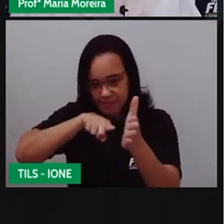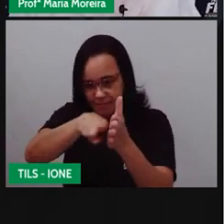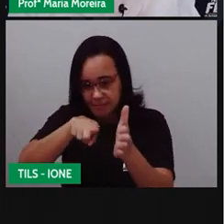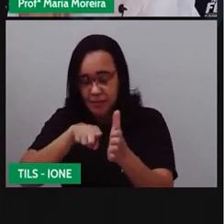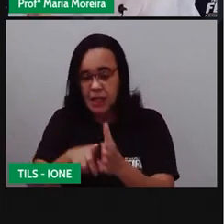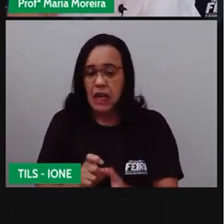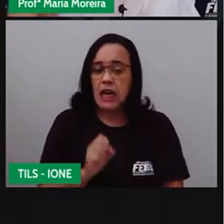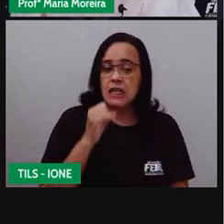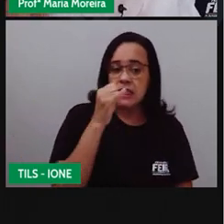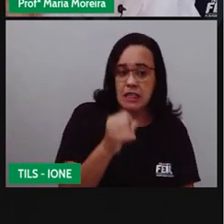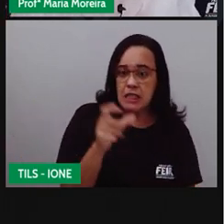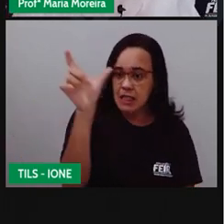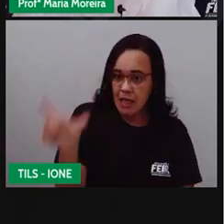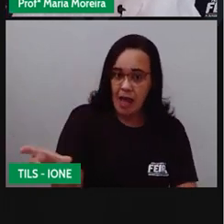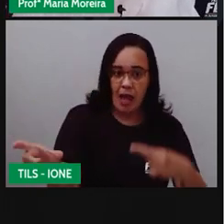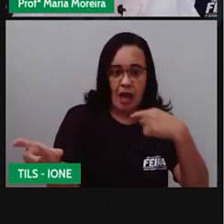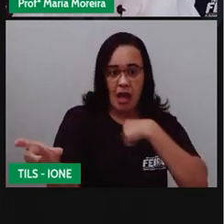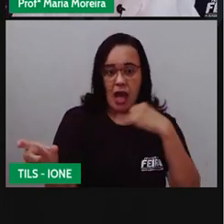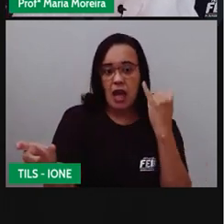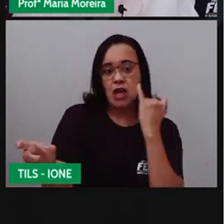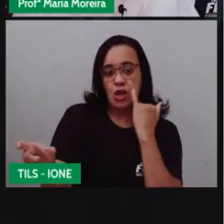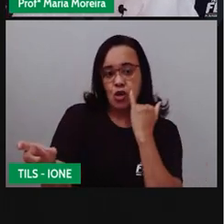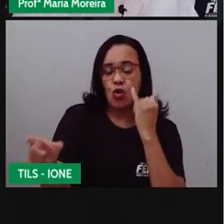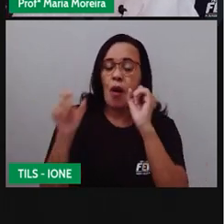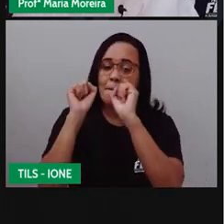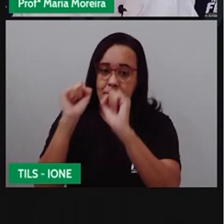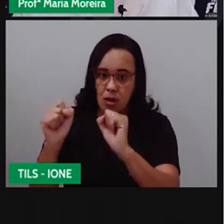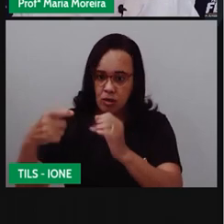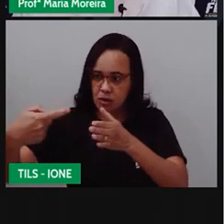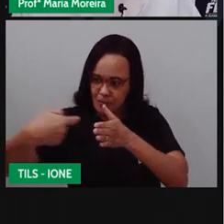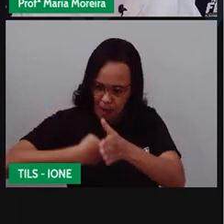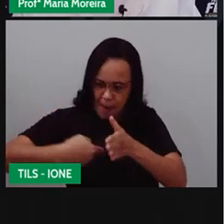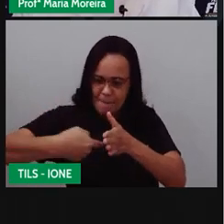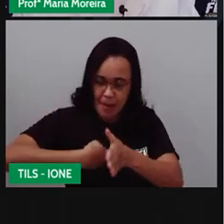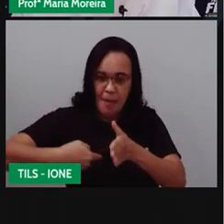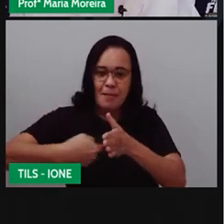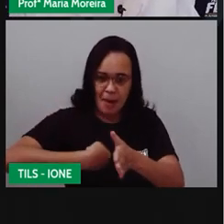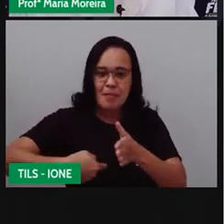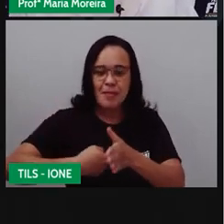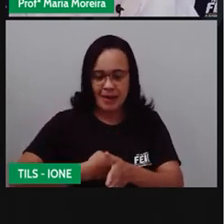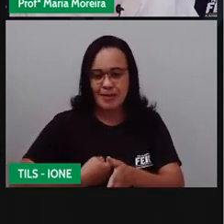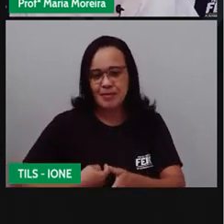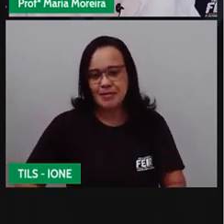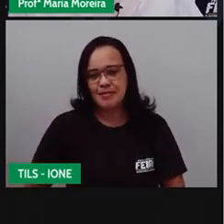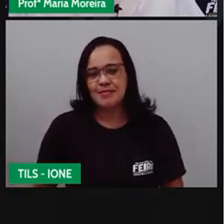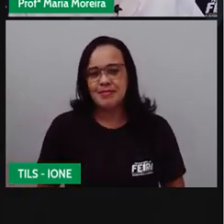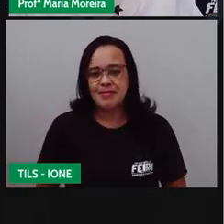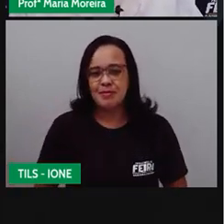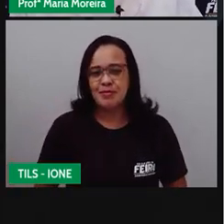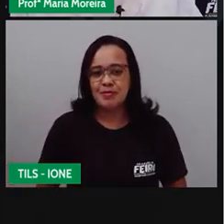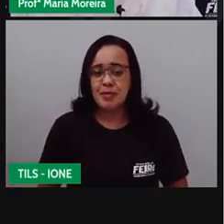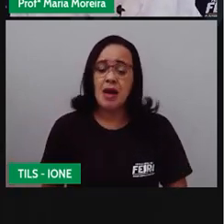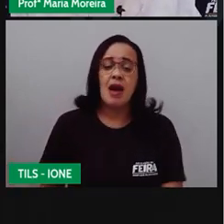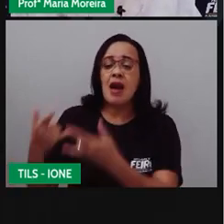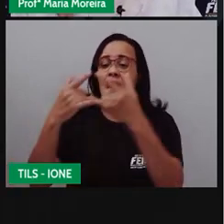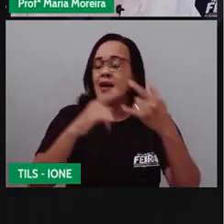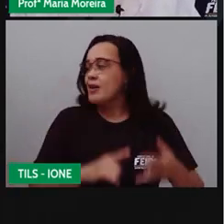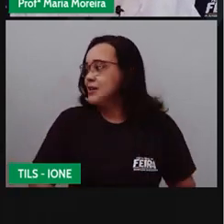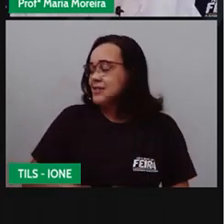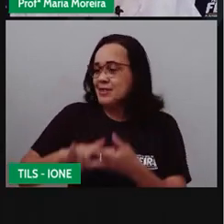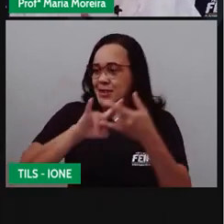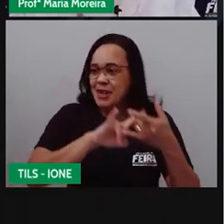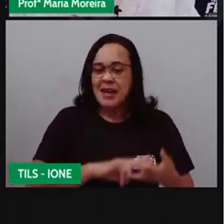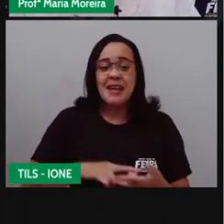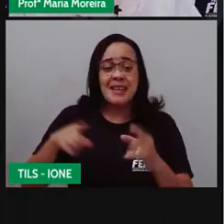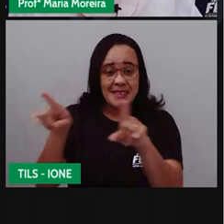onde a gente vai voltar. E aí, um outro tipo de texto que a gente trabalhou aqui em linguagens. A gente vai fazer o quê? Que, inclusive, né? Ione ajudou a gente a fazer o microfone e